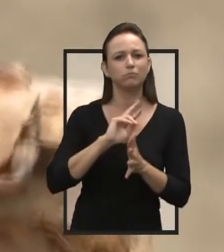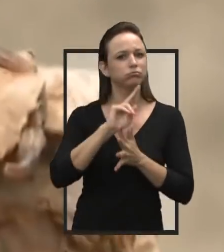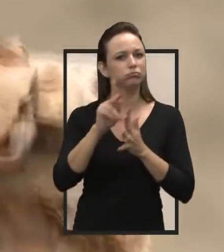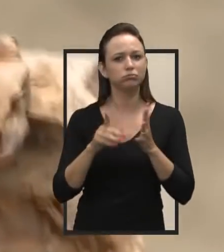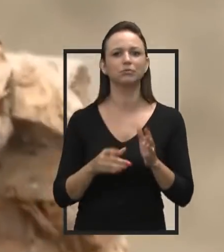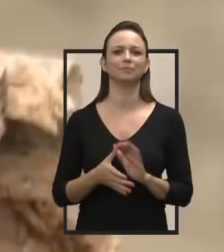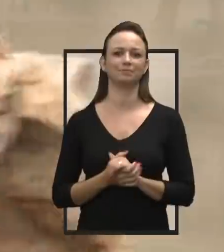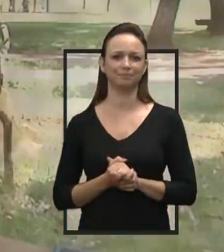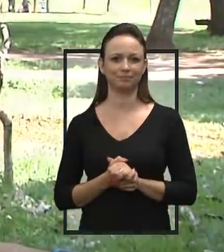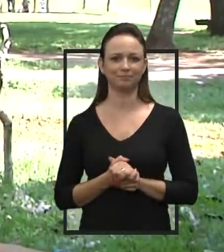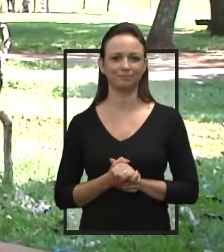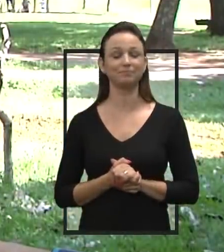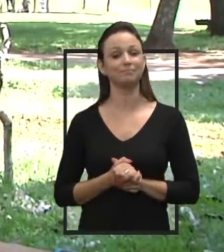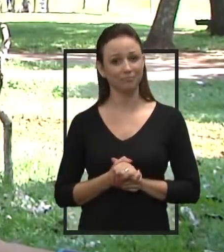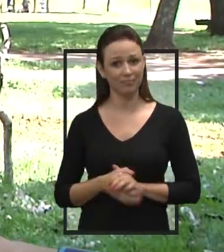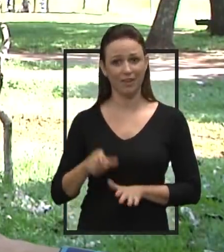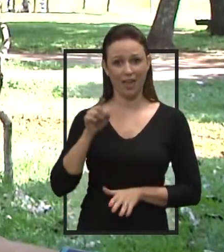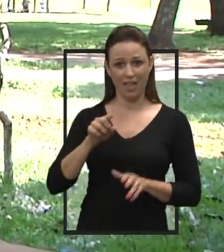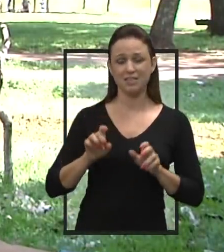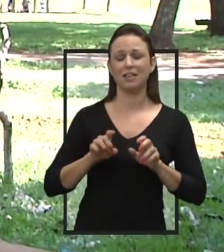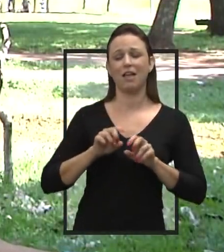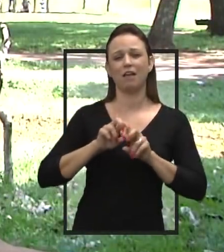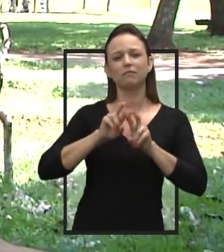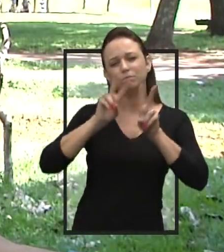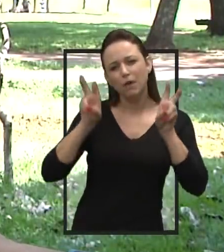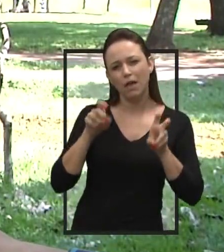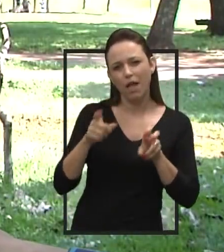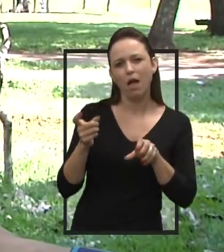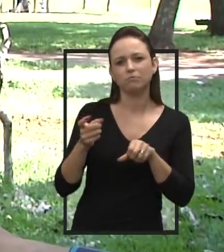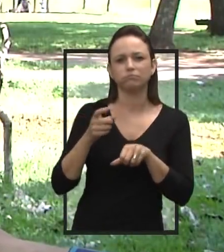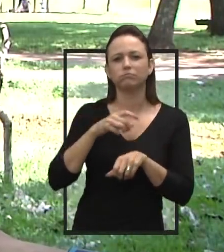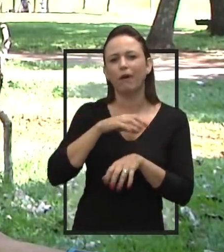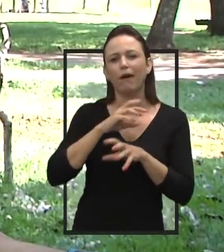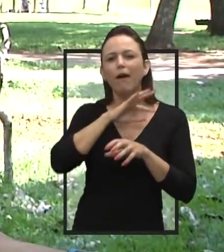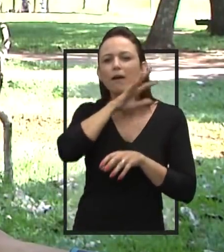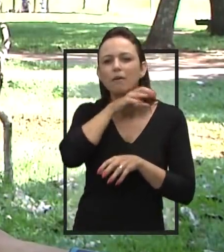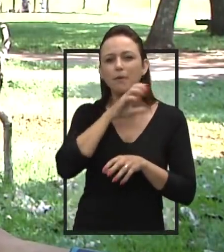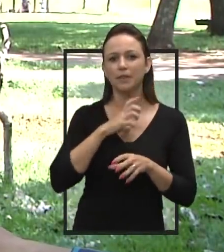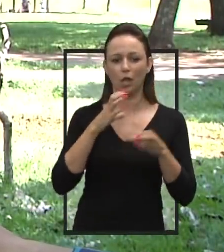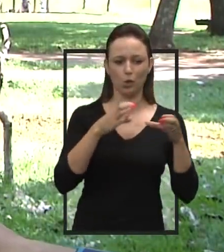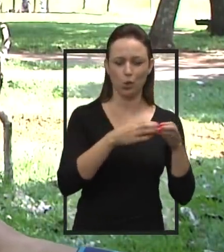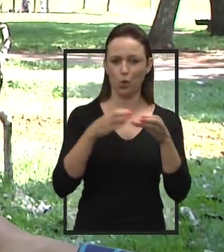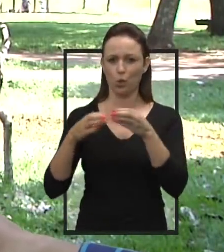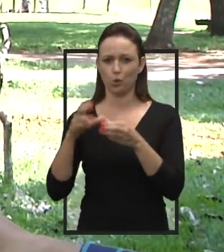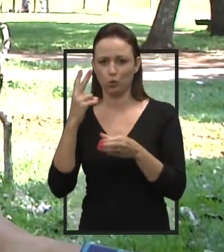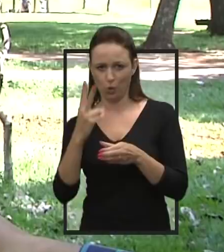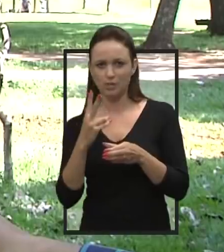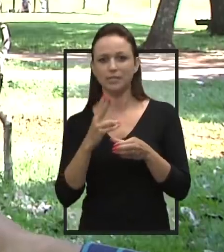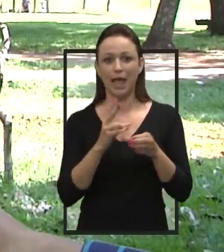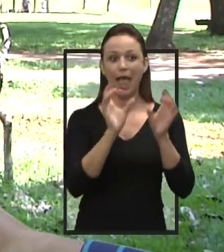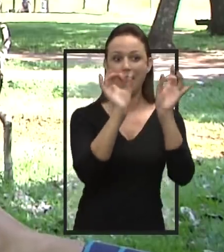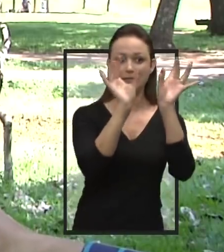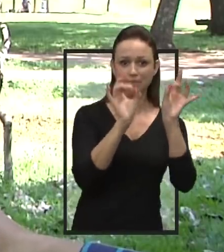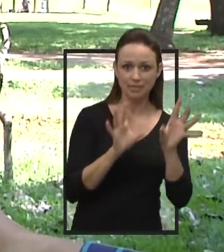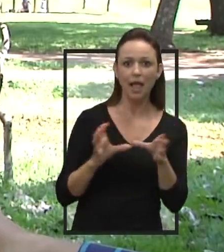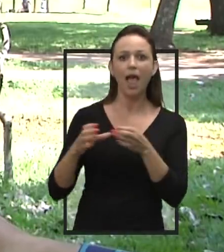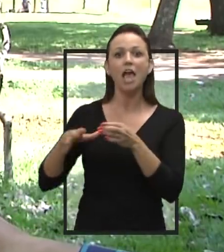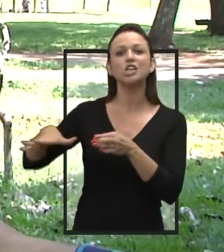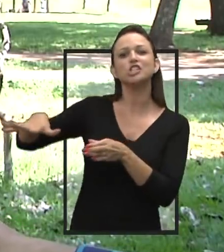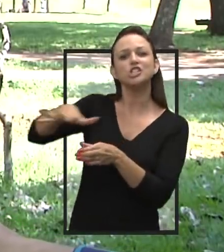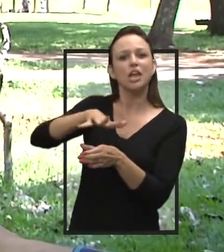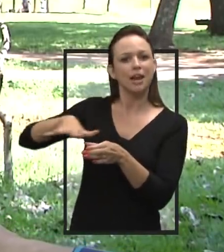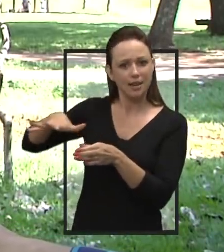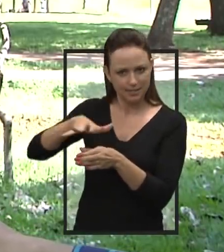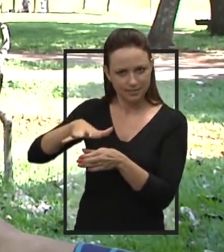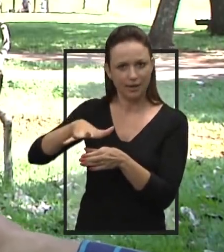inimigos naturais. As espécies animais, no geral, elas se dividem em dois grupos, as especializadas e as